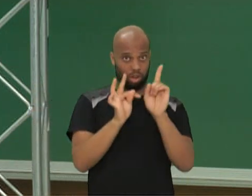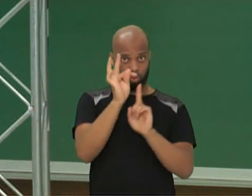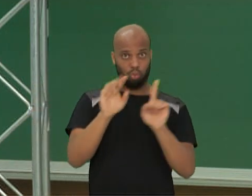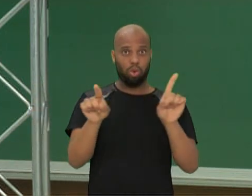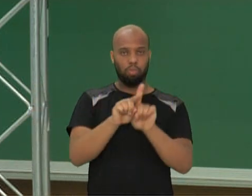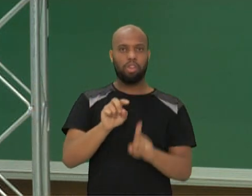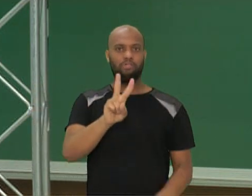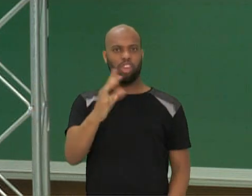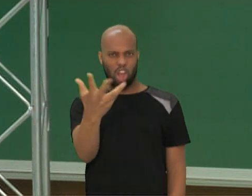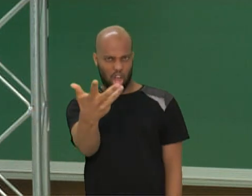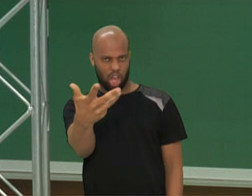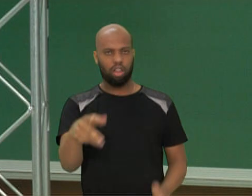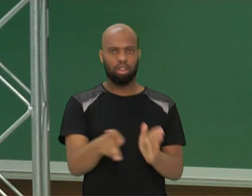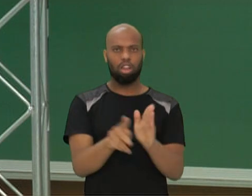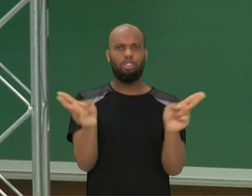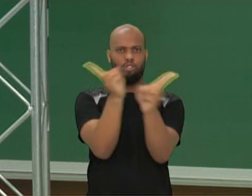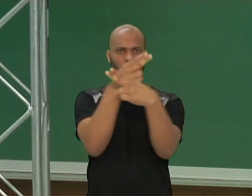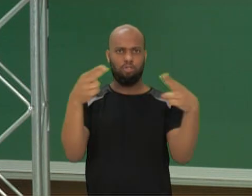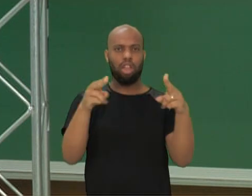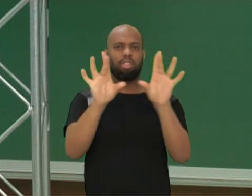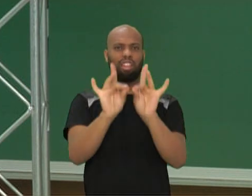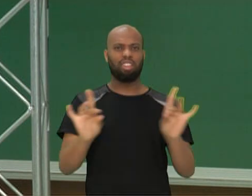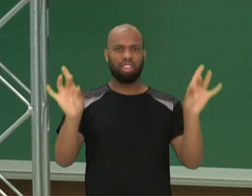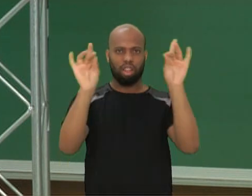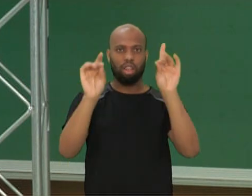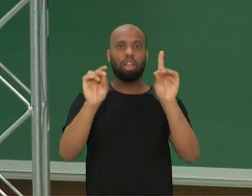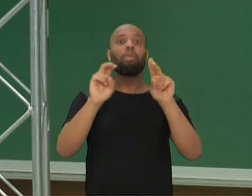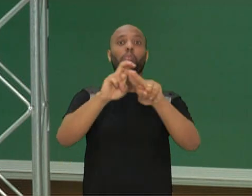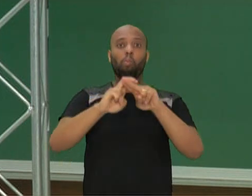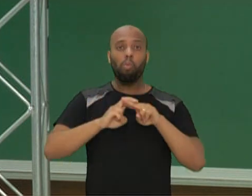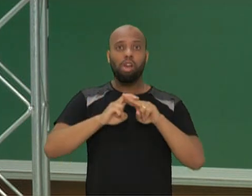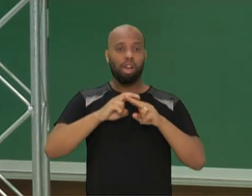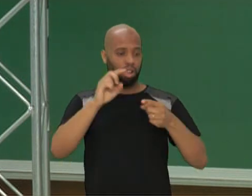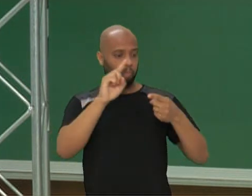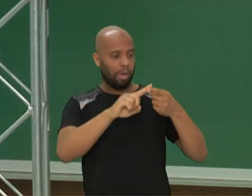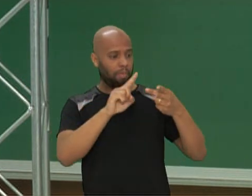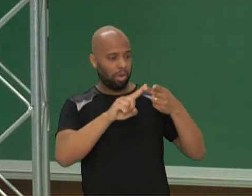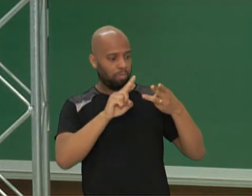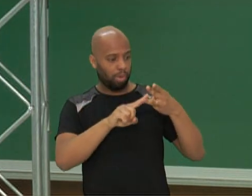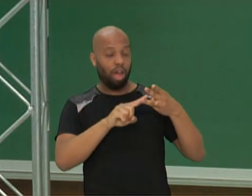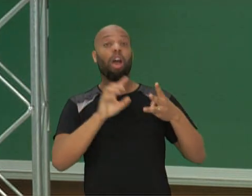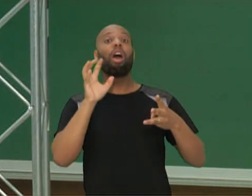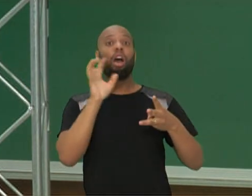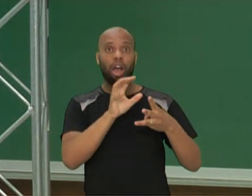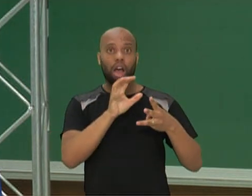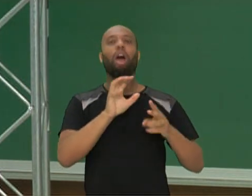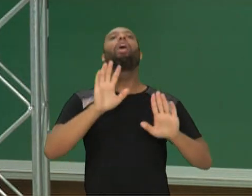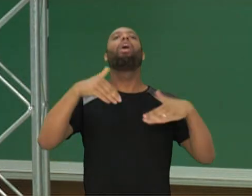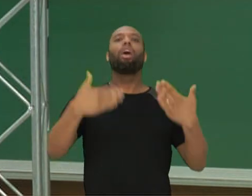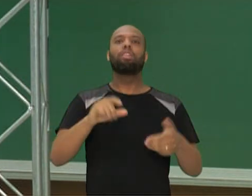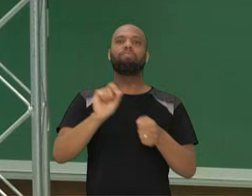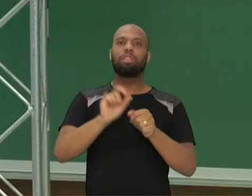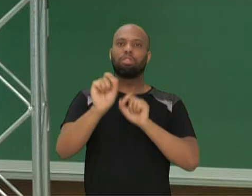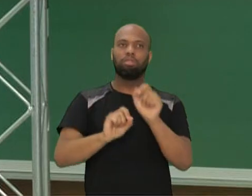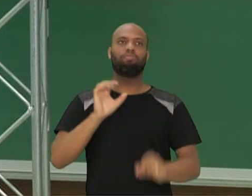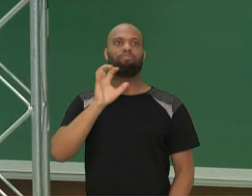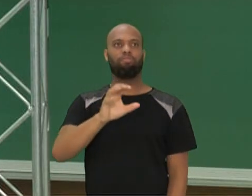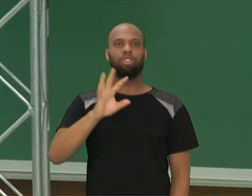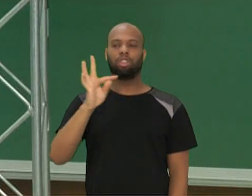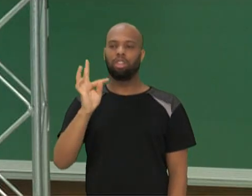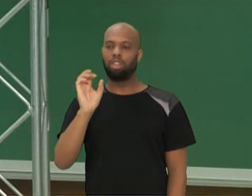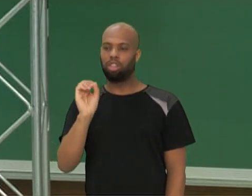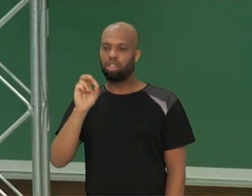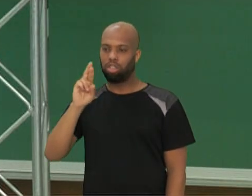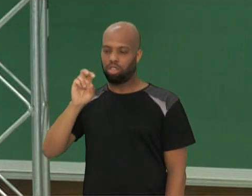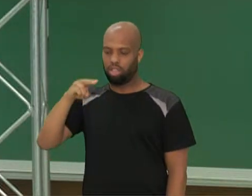da velocidade dos ventos e da umidade resultam nesse fenômeno que estamos vendo aqui, ó, nos